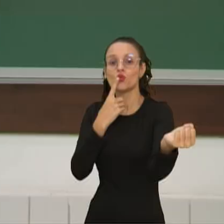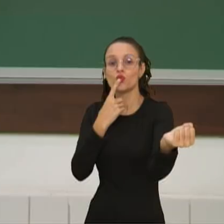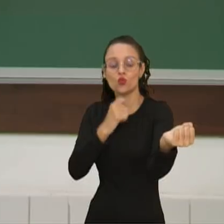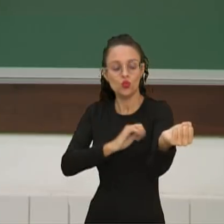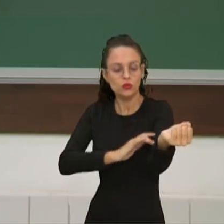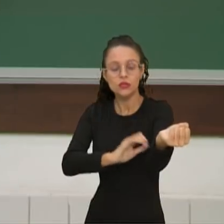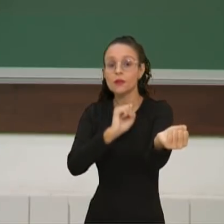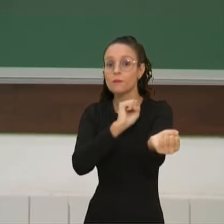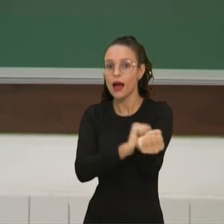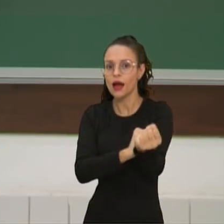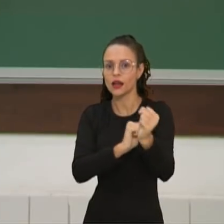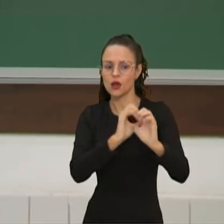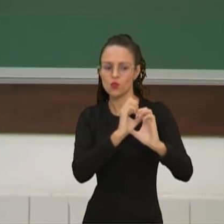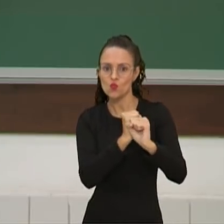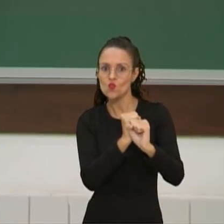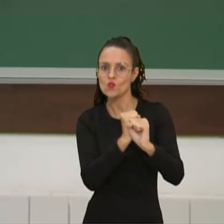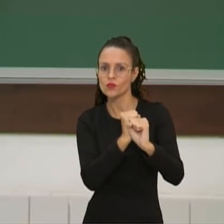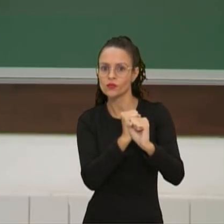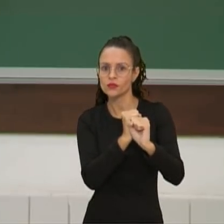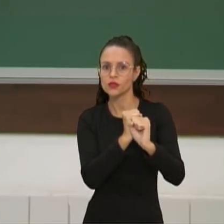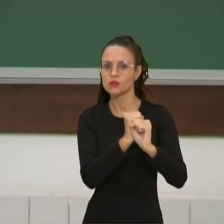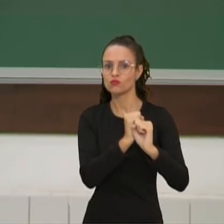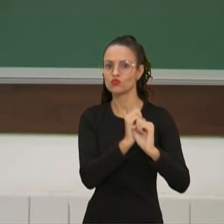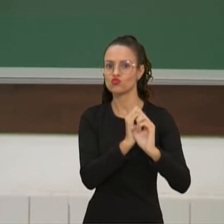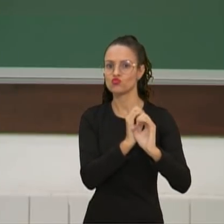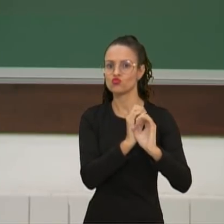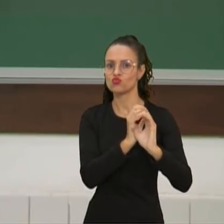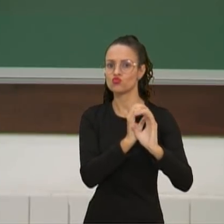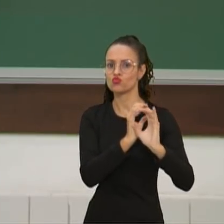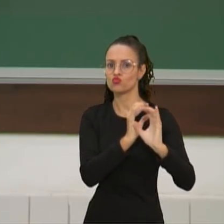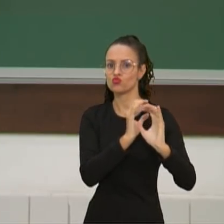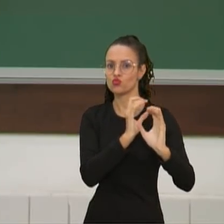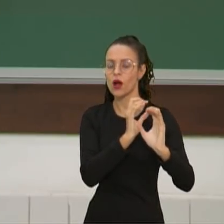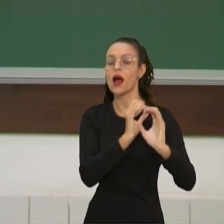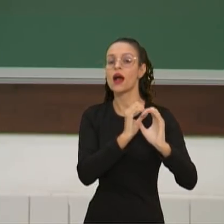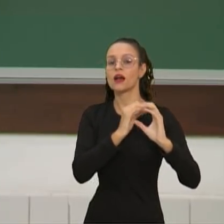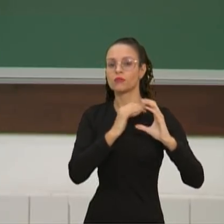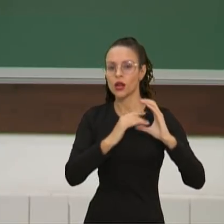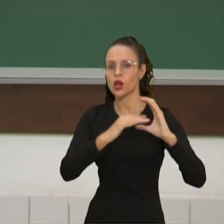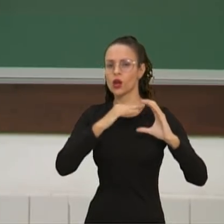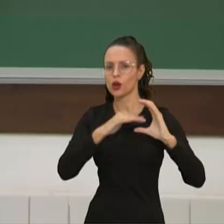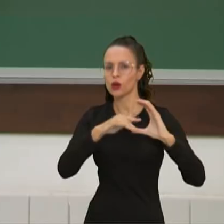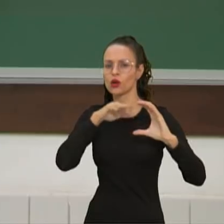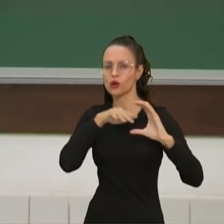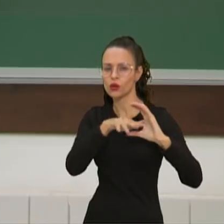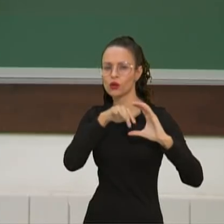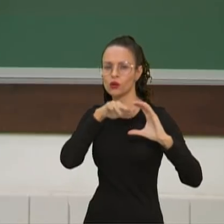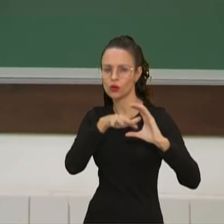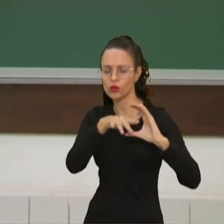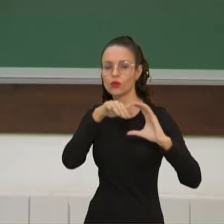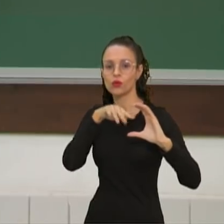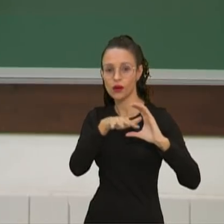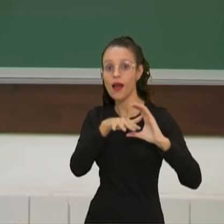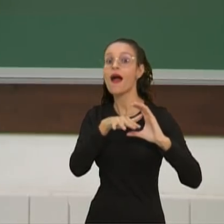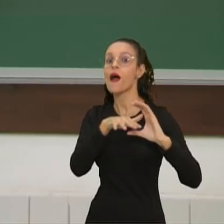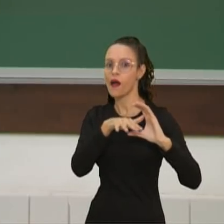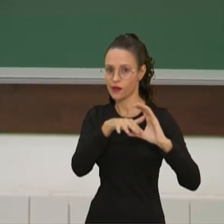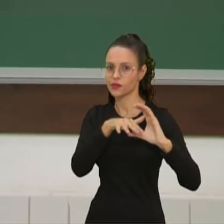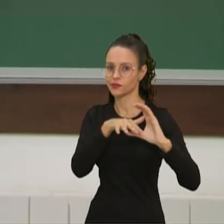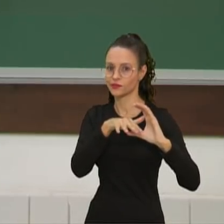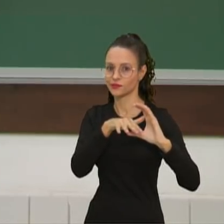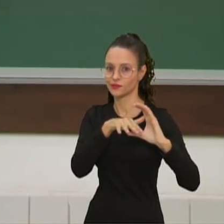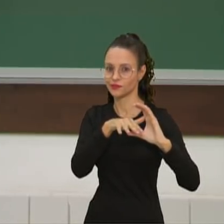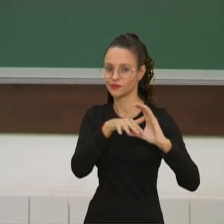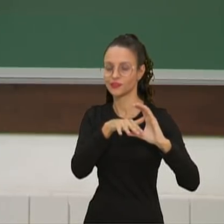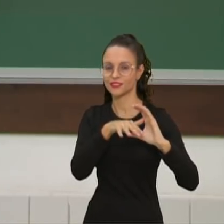ali. E quando vai relaxando, soltando aquele ar, o sangue vai voltar a entrar naquela artéria e aí sim,